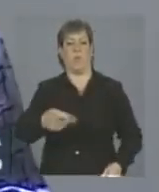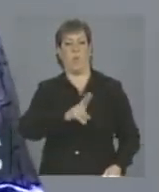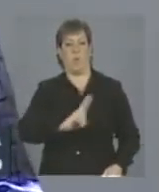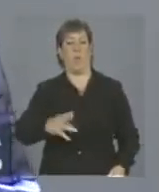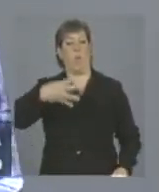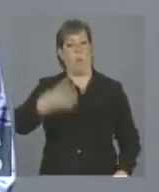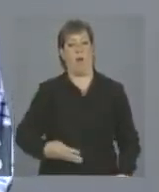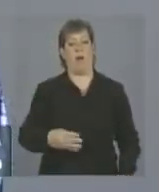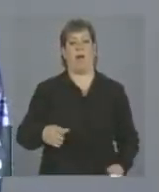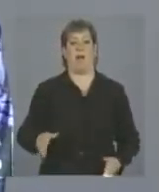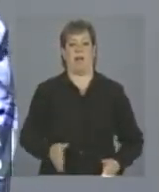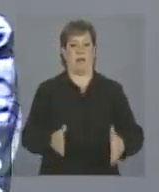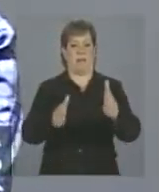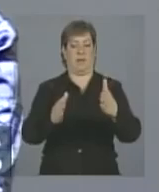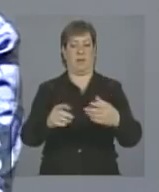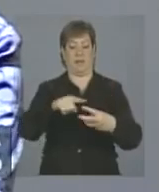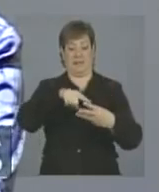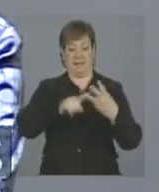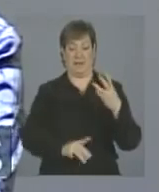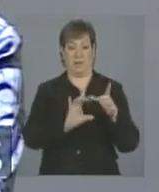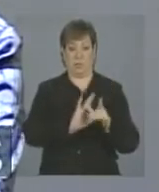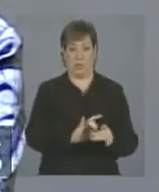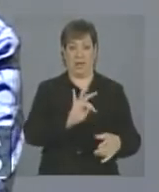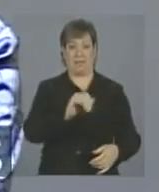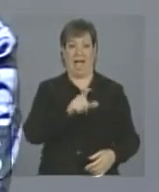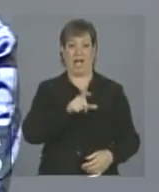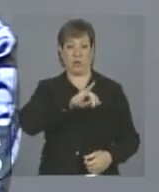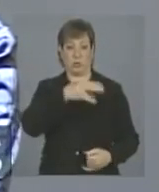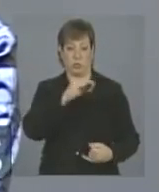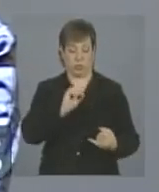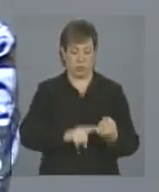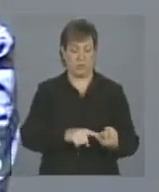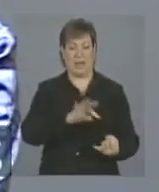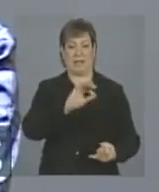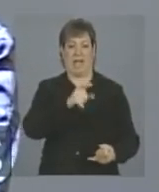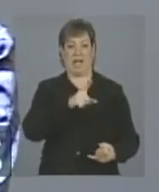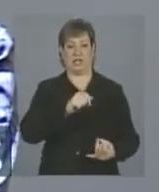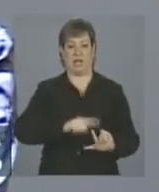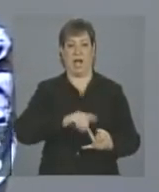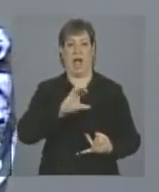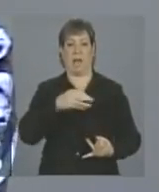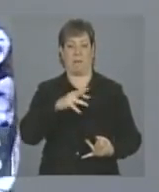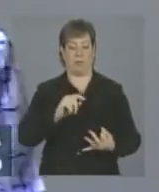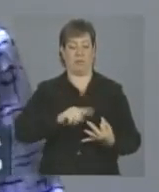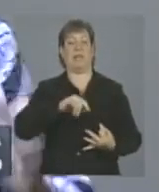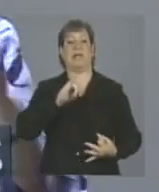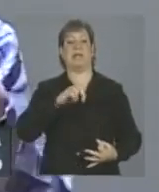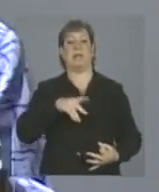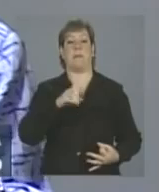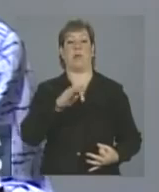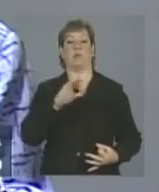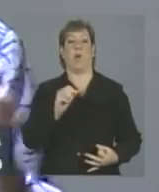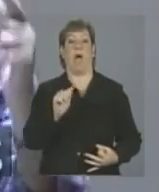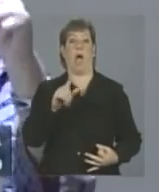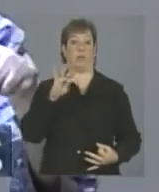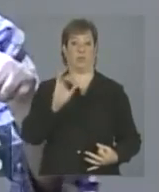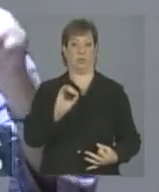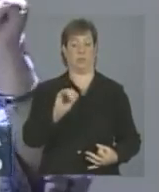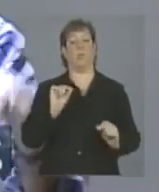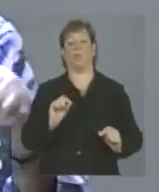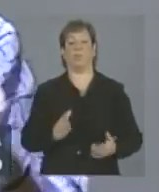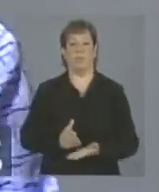quarto caminho. As três amarras são taxa de juros, taxa de câmbio e impostos altos. E o caminho